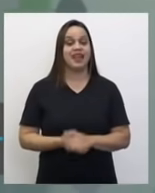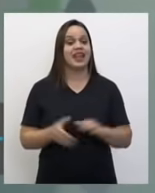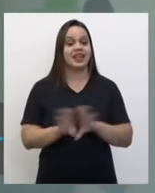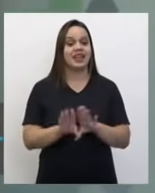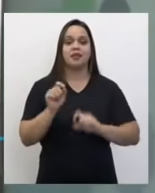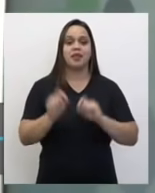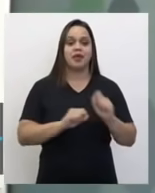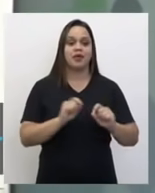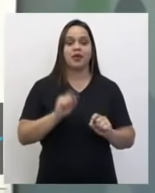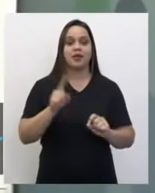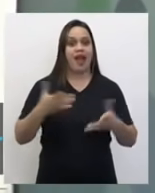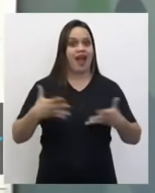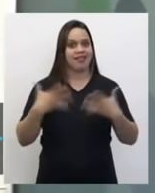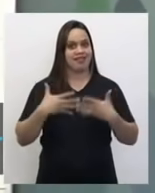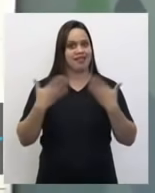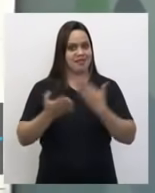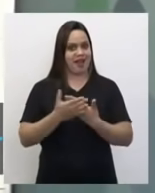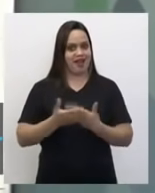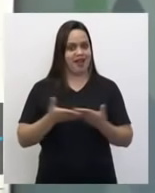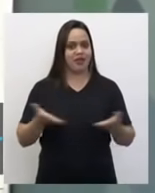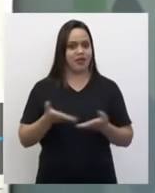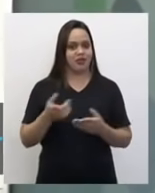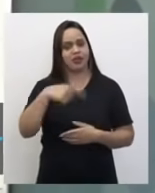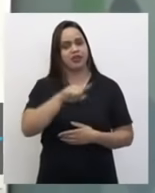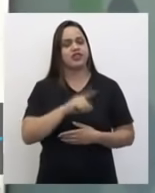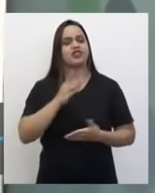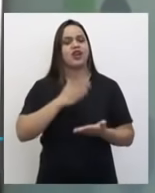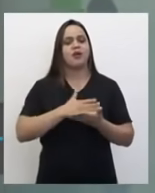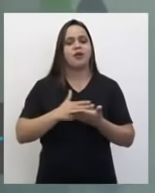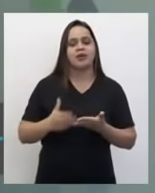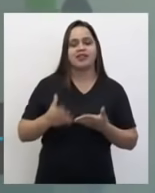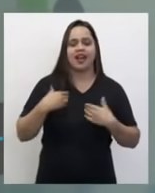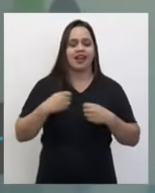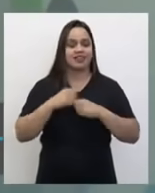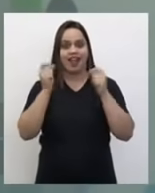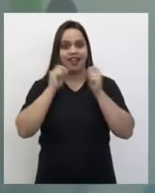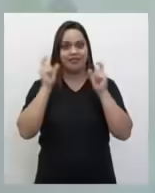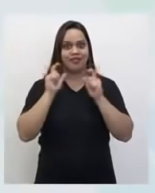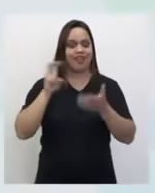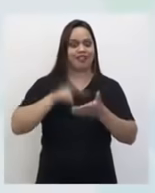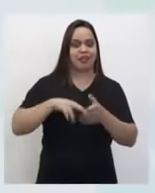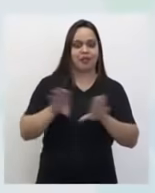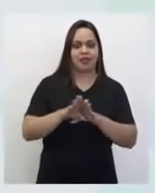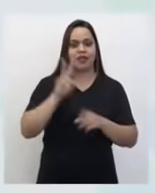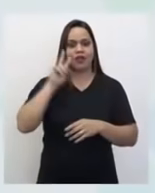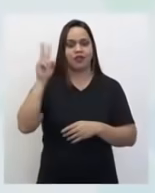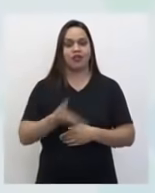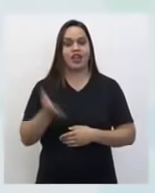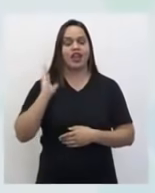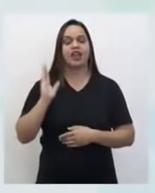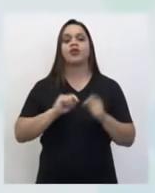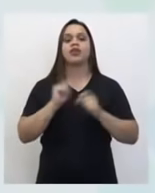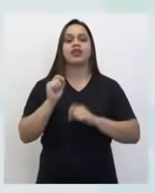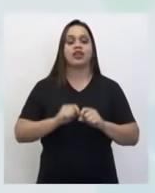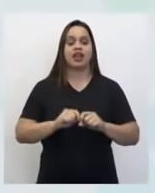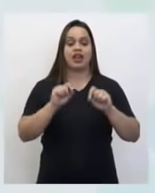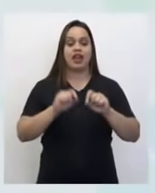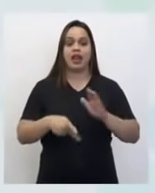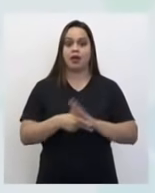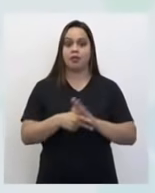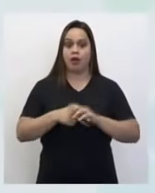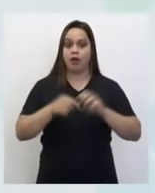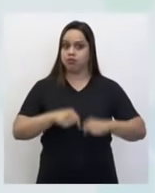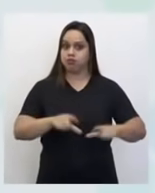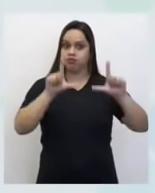poder dar uma animada aí na aula para vocês já irem entrando no clima, eu coloquei aqui, ó, o logo do centro de mídias escrito aí em